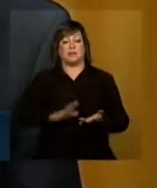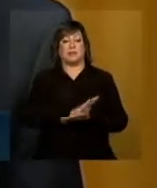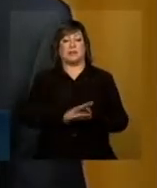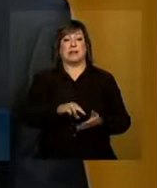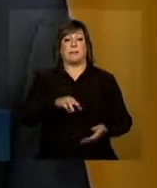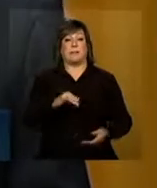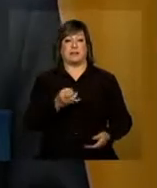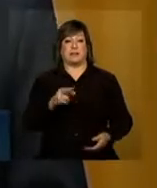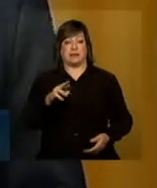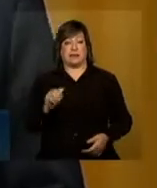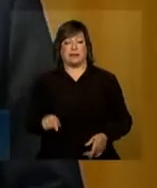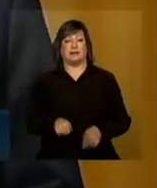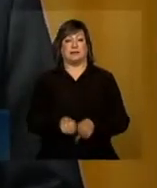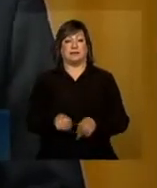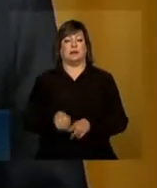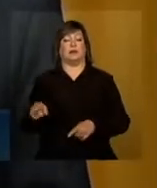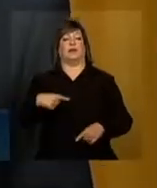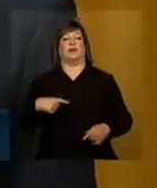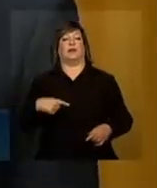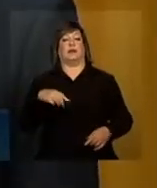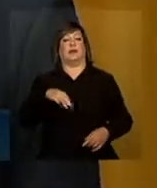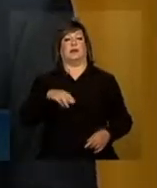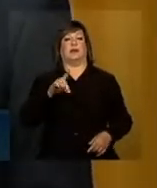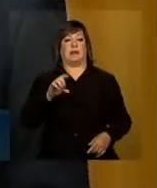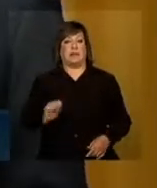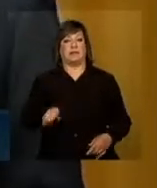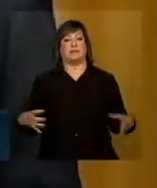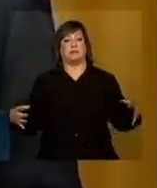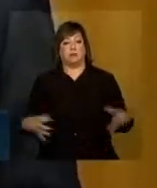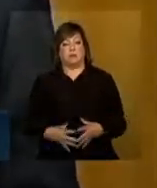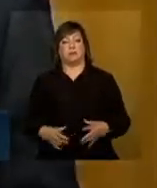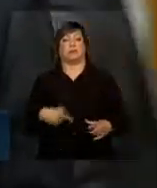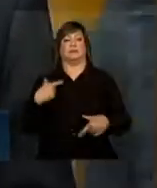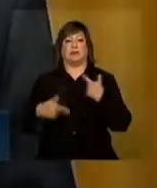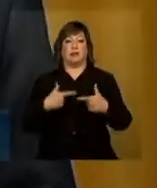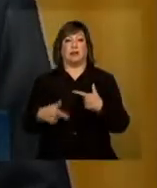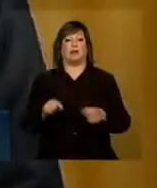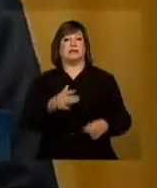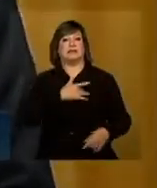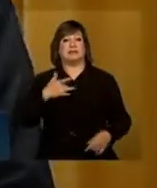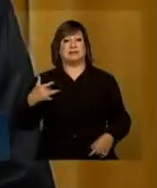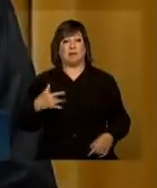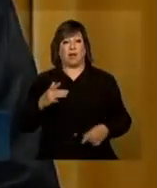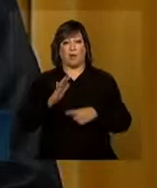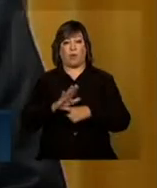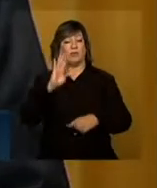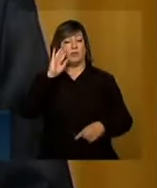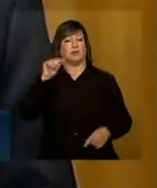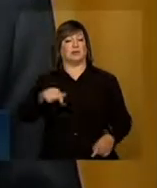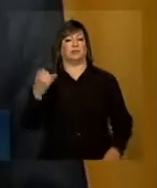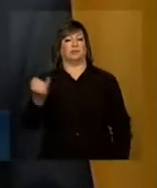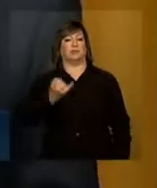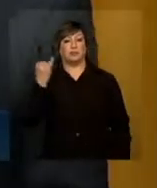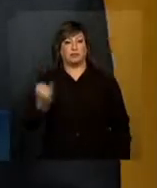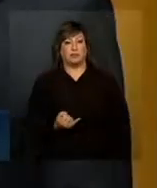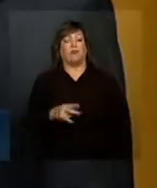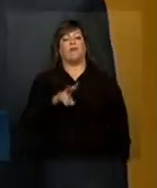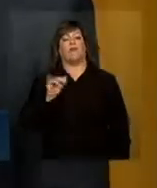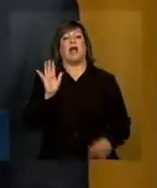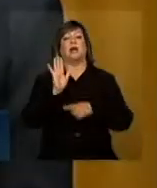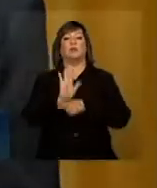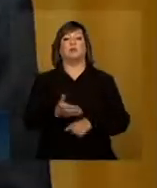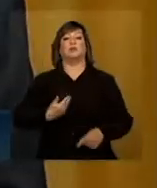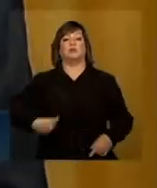coordenado pelo Ministério do Desenvolvimento Social e Combate à Fome, e que o componente da saúde tem um aspecto muito importante que vai nos